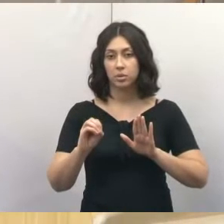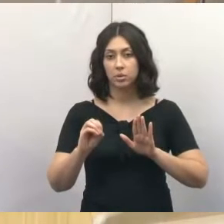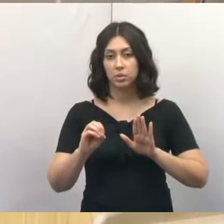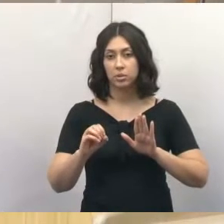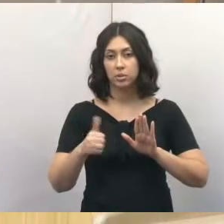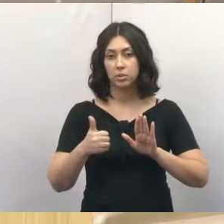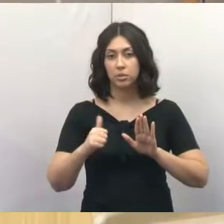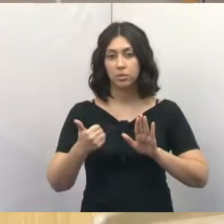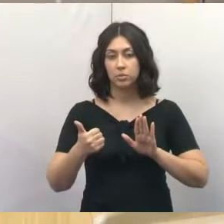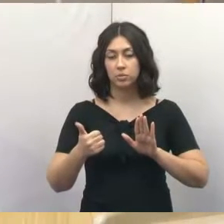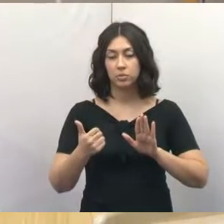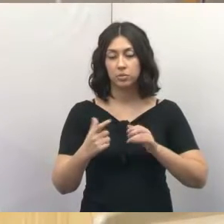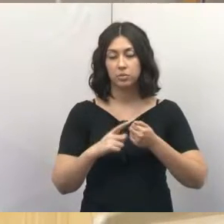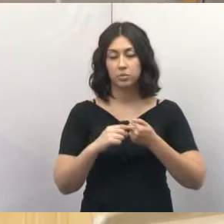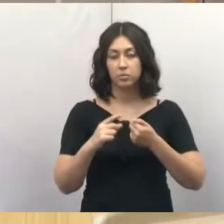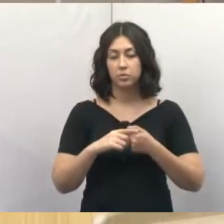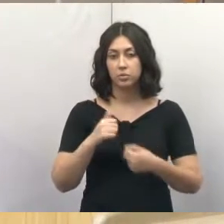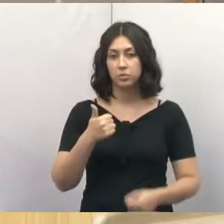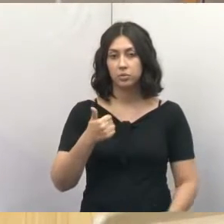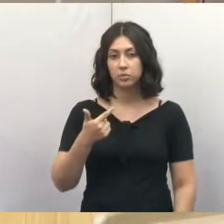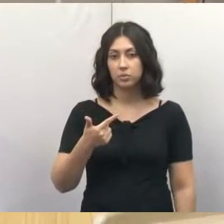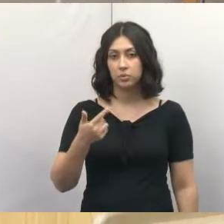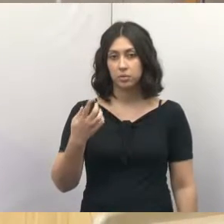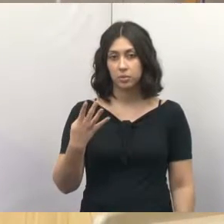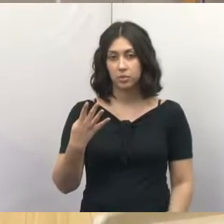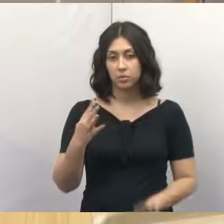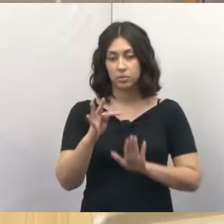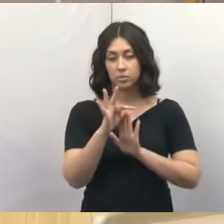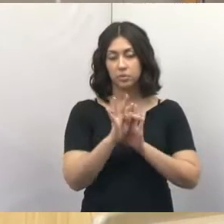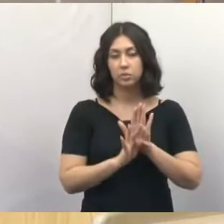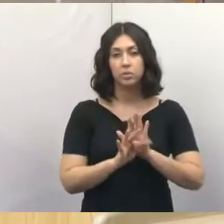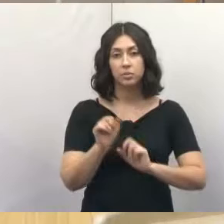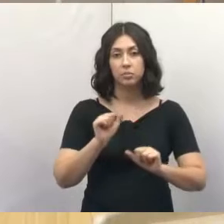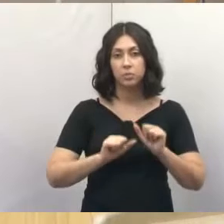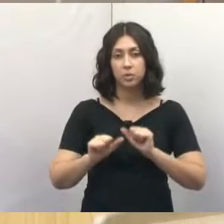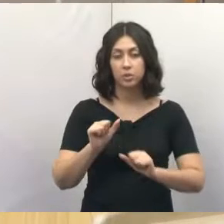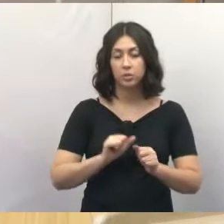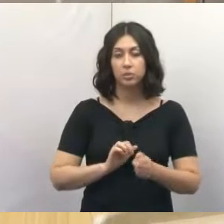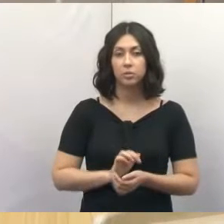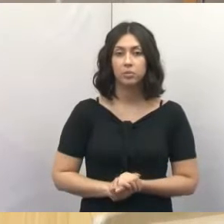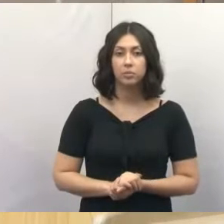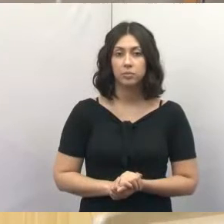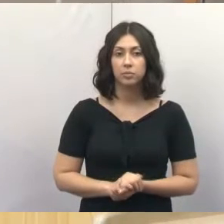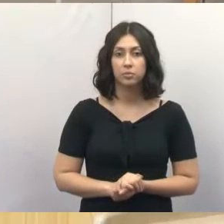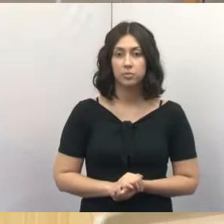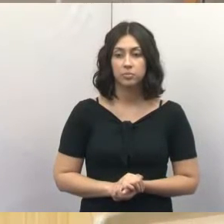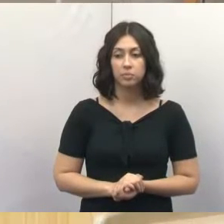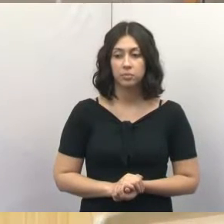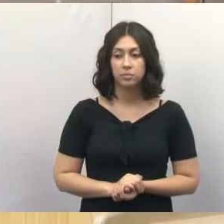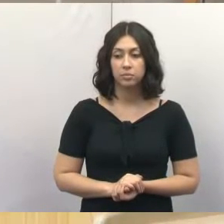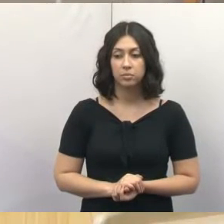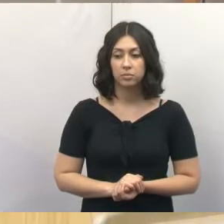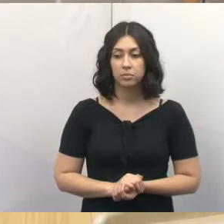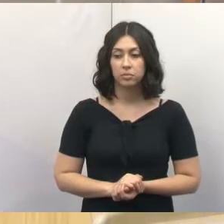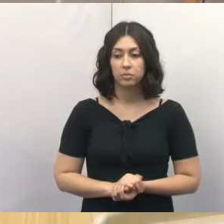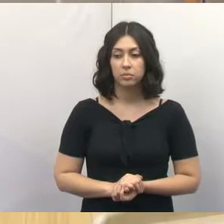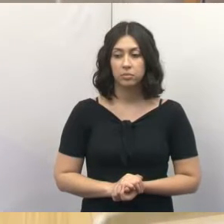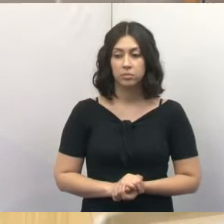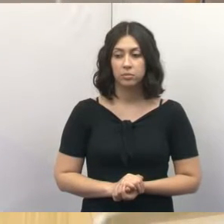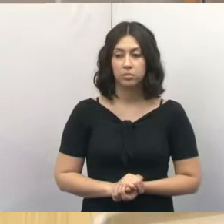11 do artigo 124 passam a ter a seguinte redação. Parágrafo 9º. O parecer